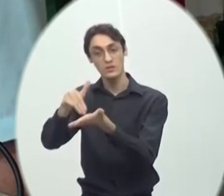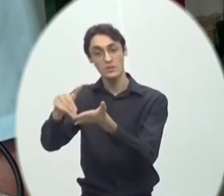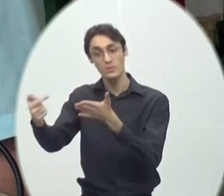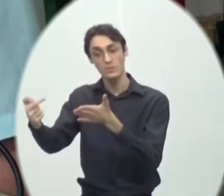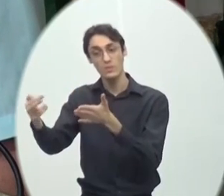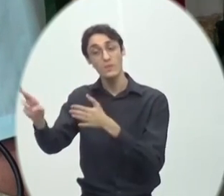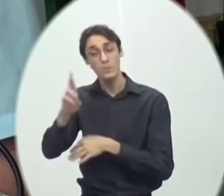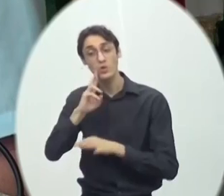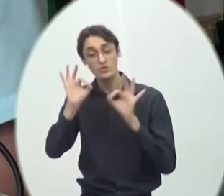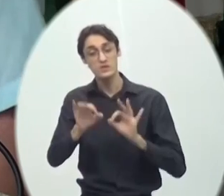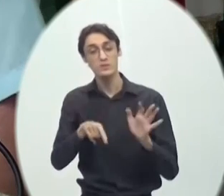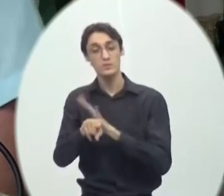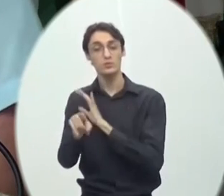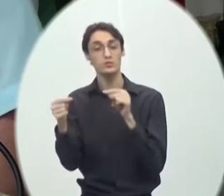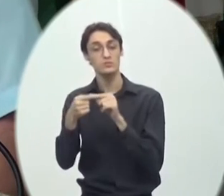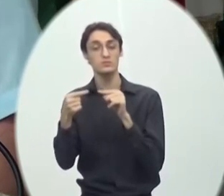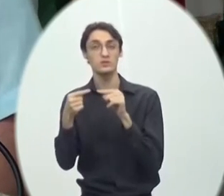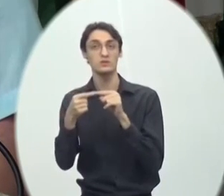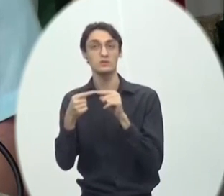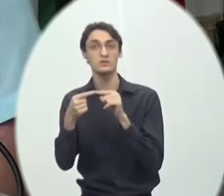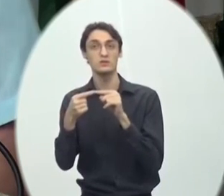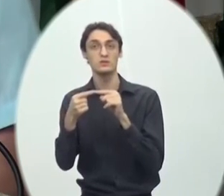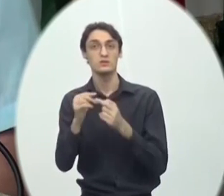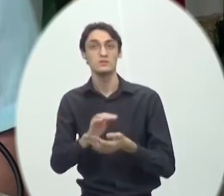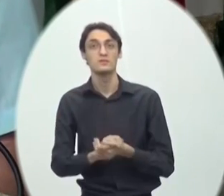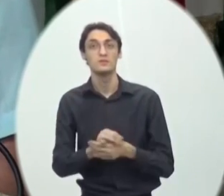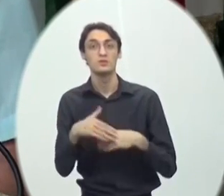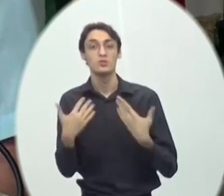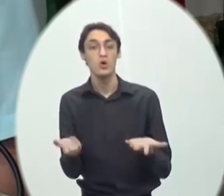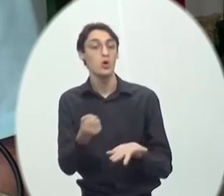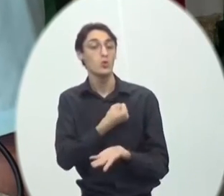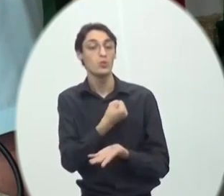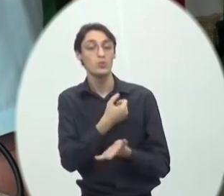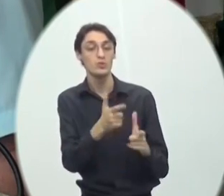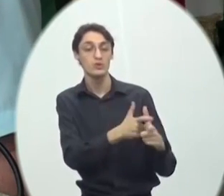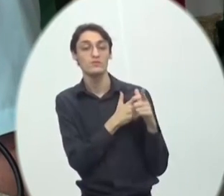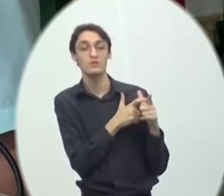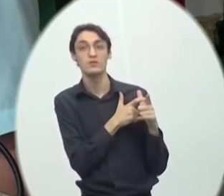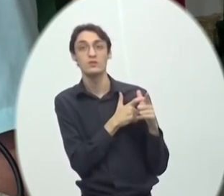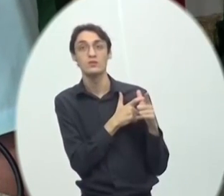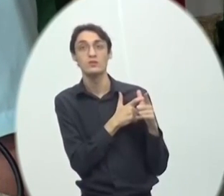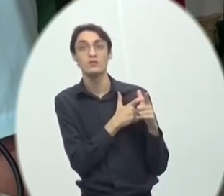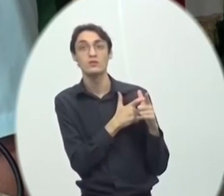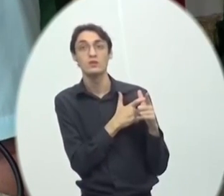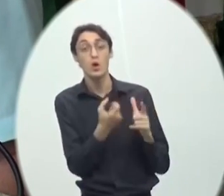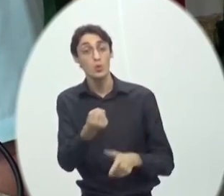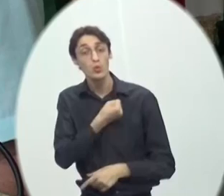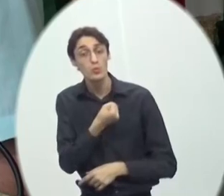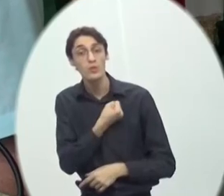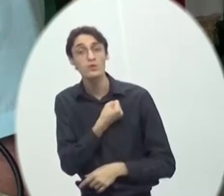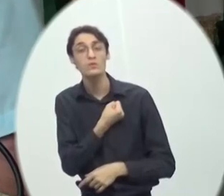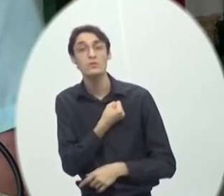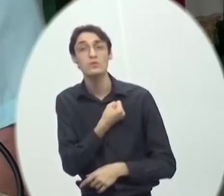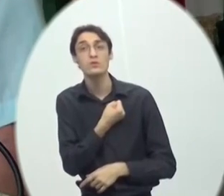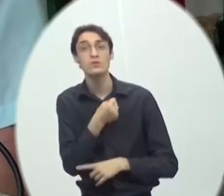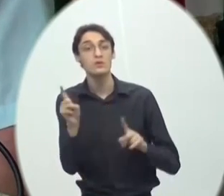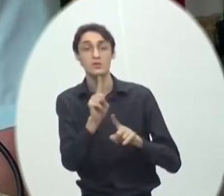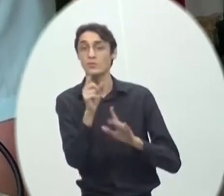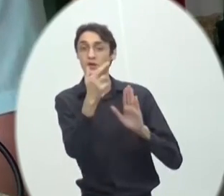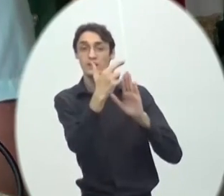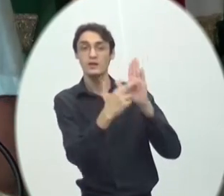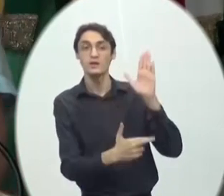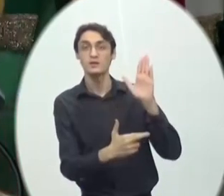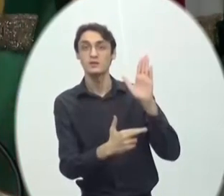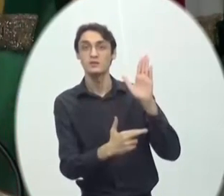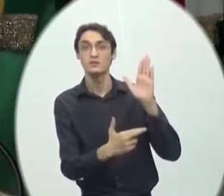perguntado. Bora. Qual o saldo devedor? O que é saldo devedor? É um número. Não é um relatório, não é